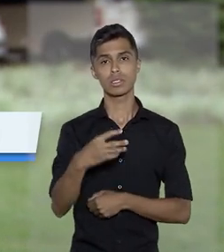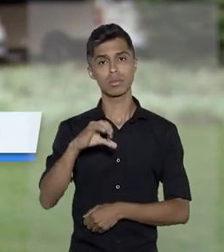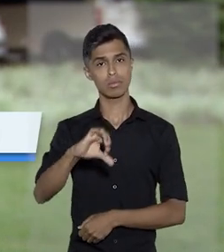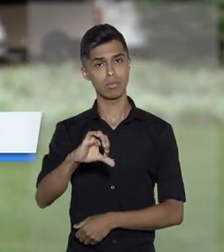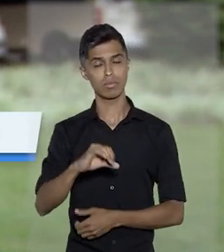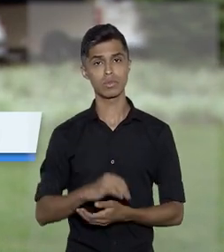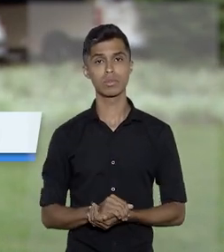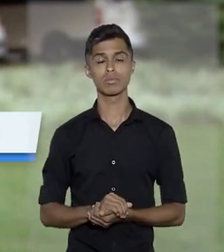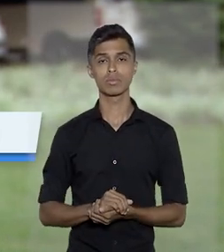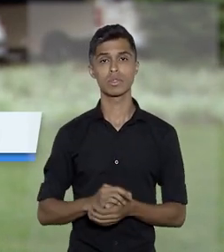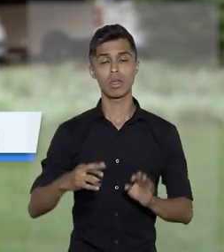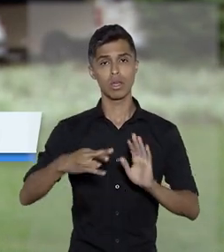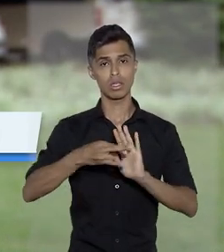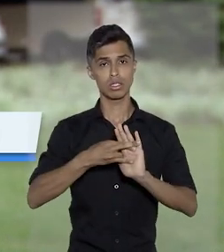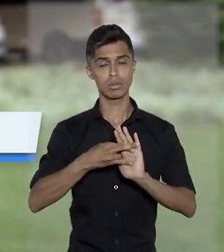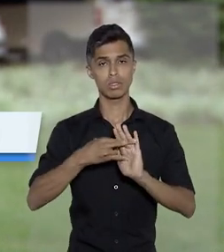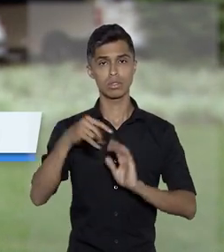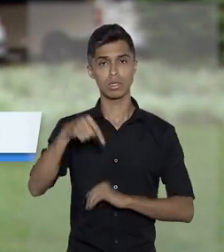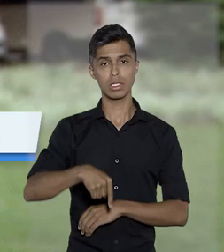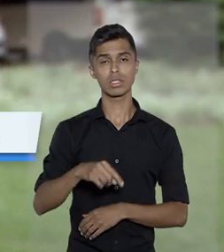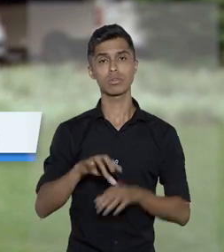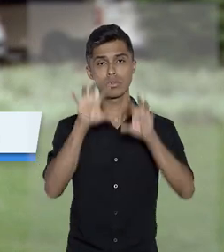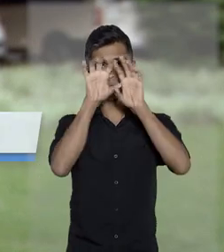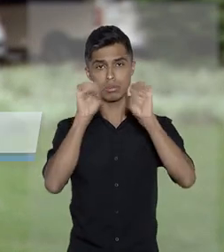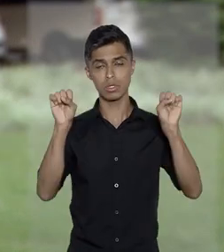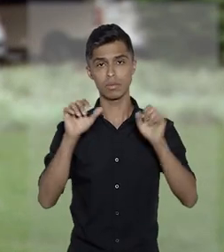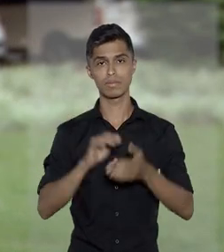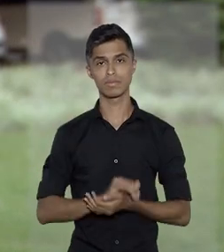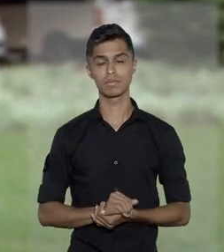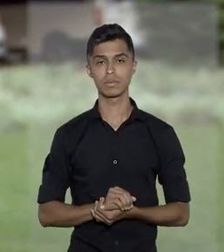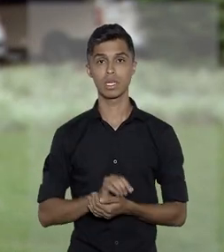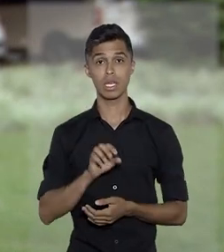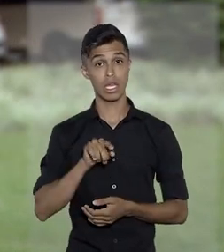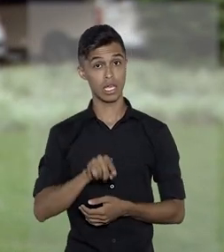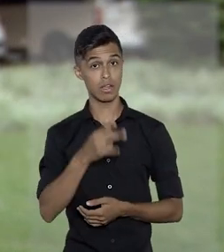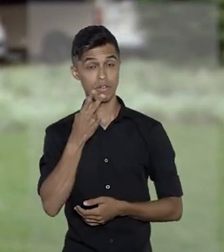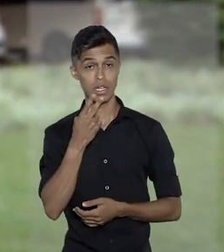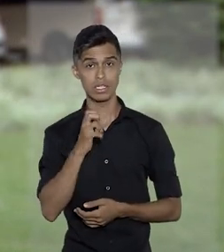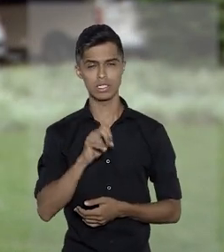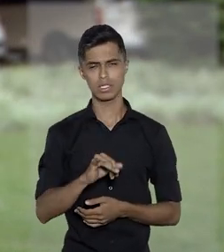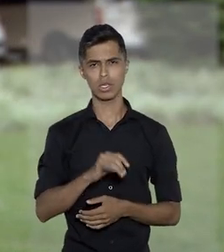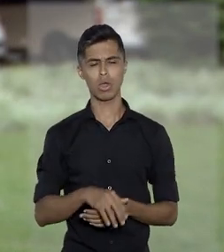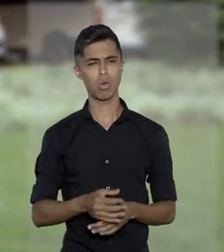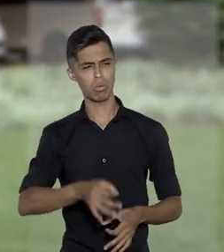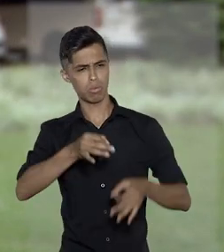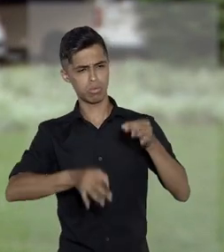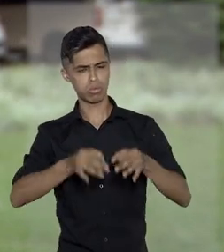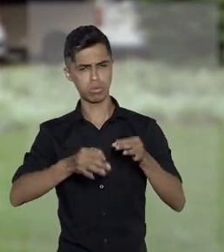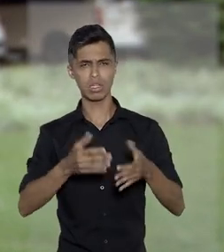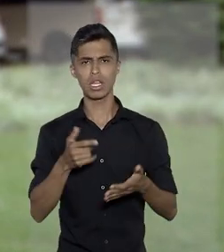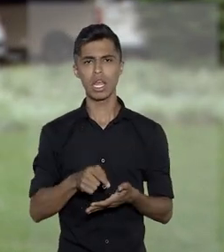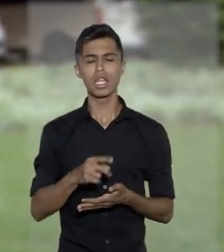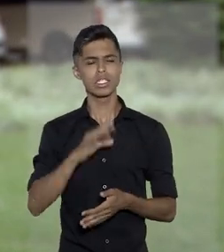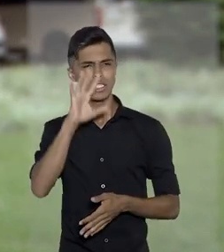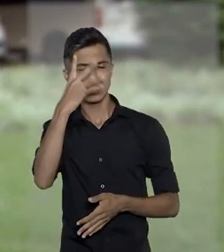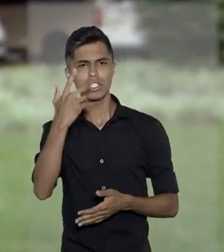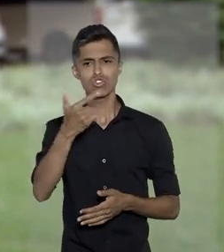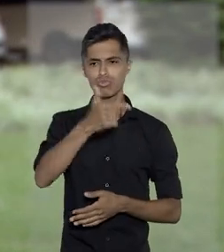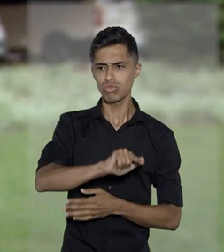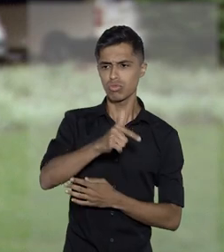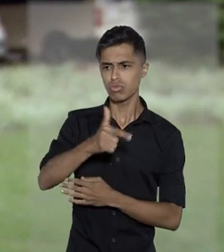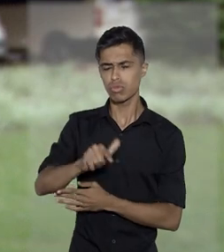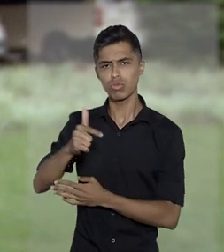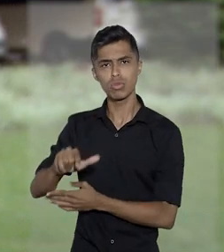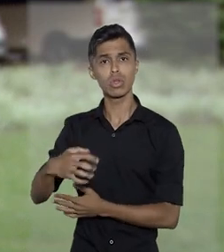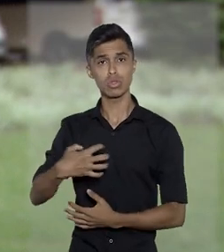239 do Regimento Interno do Tribunal segundo ele se um órgão julgador do STJ decide diversas